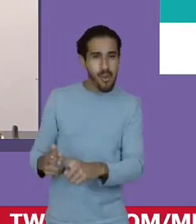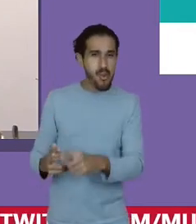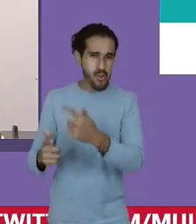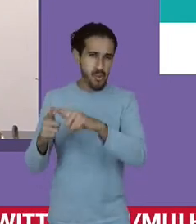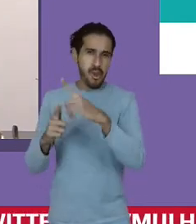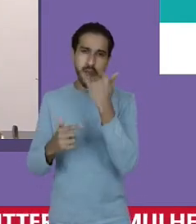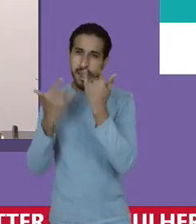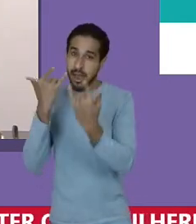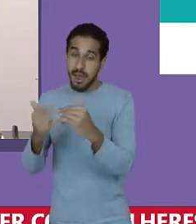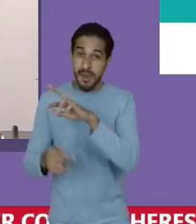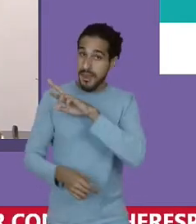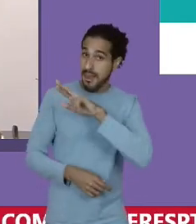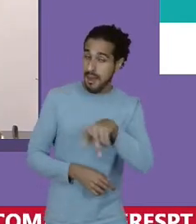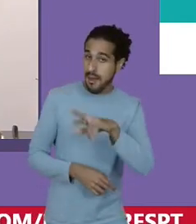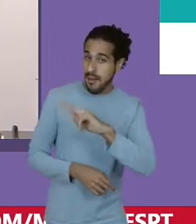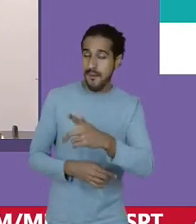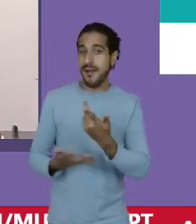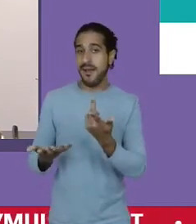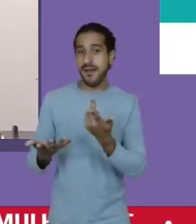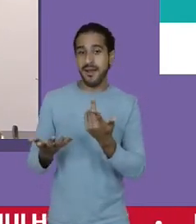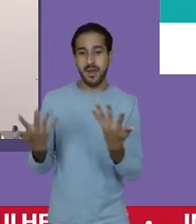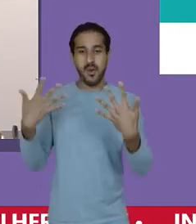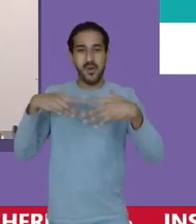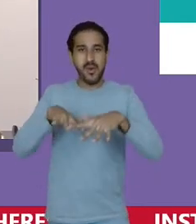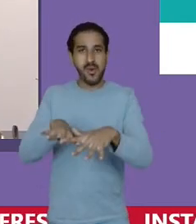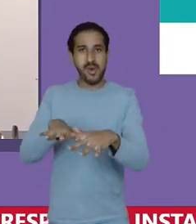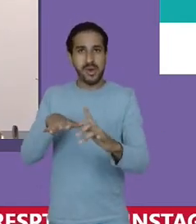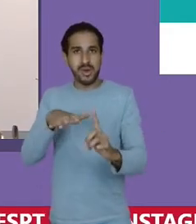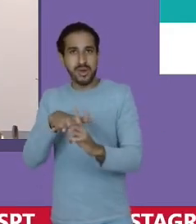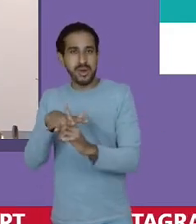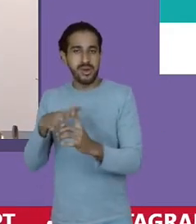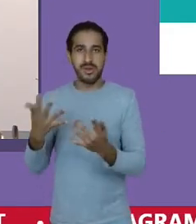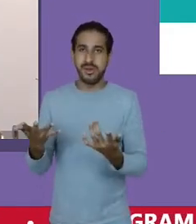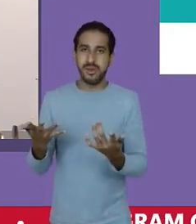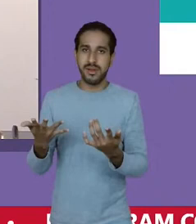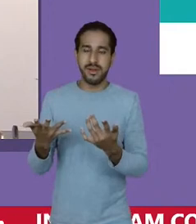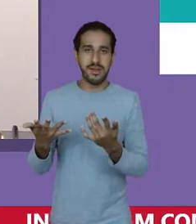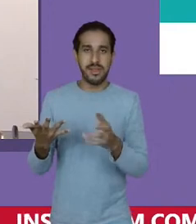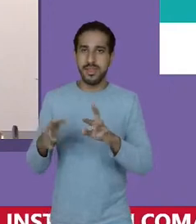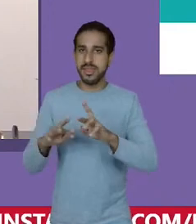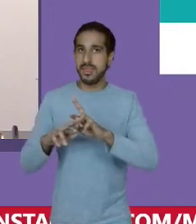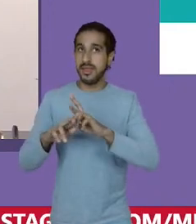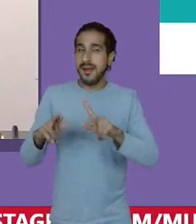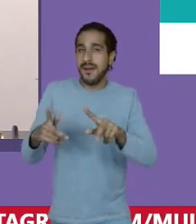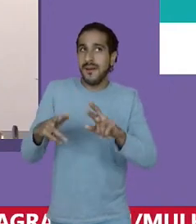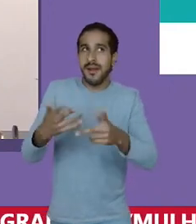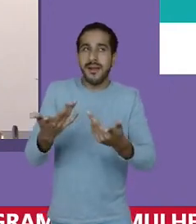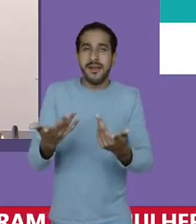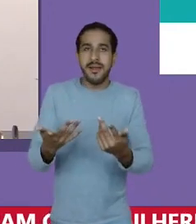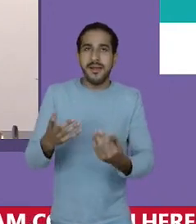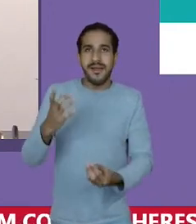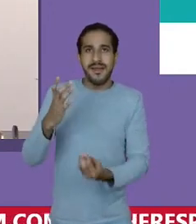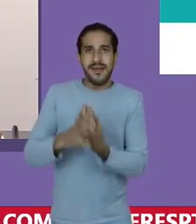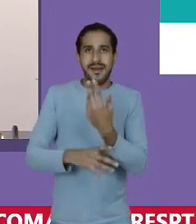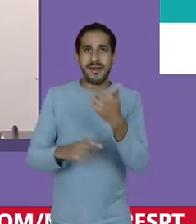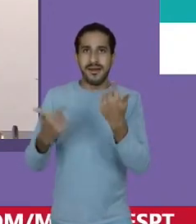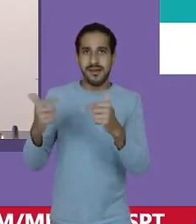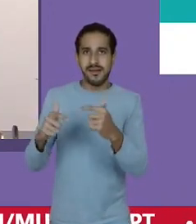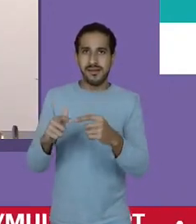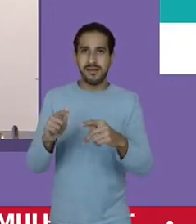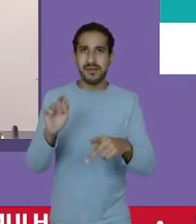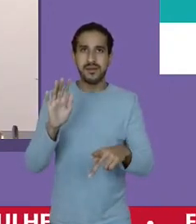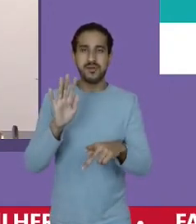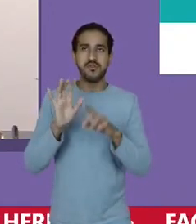capitalismo. Não é inclusão produtiva, não é geração de trabalho